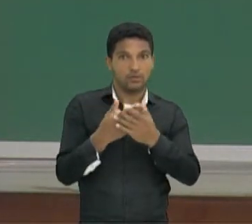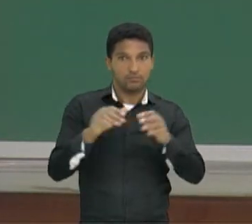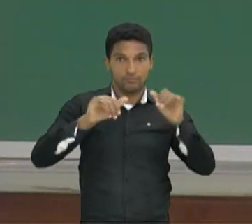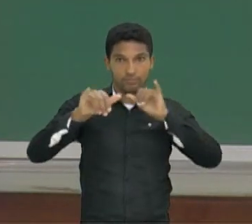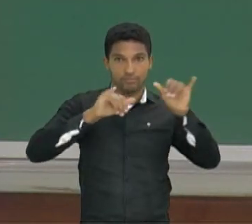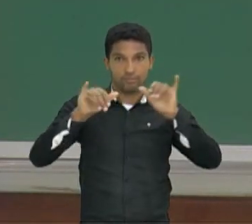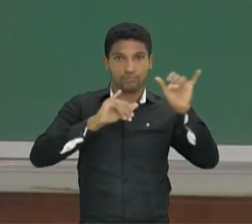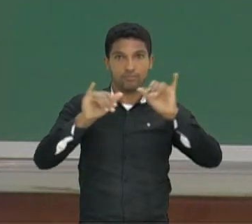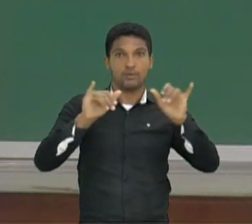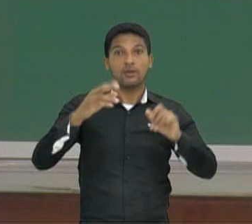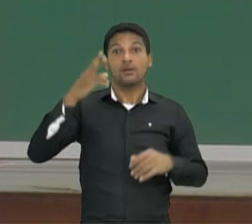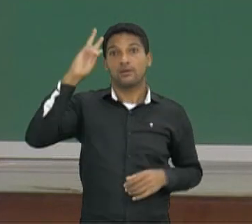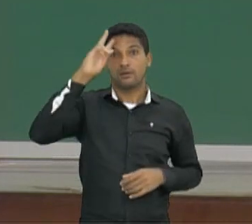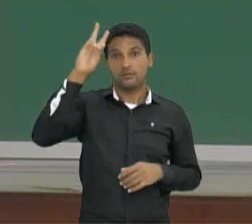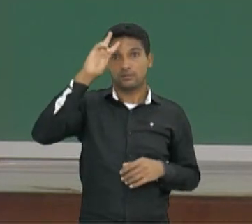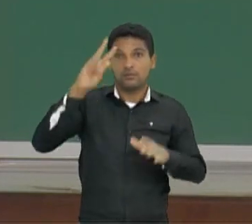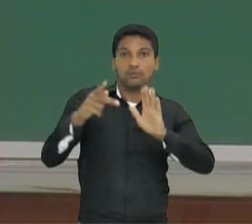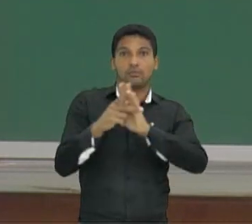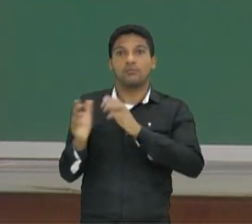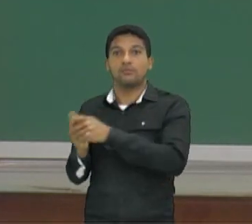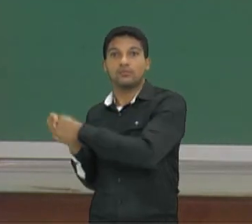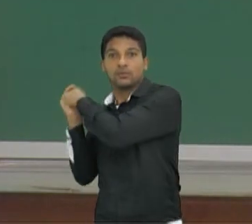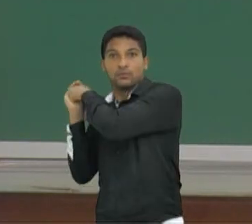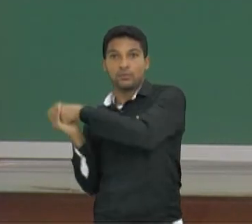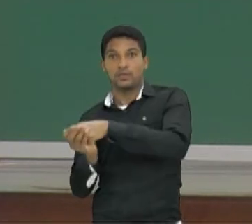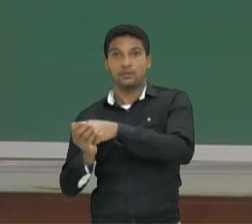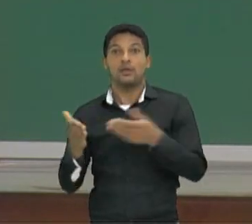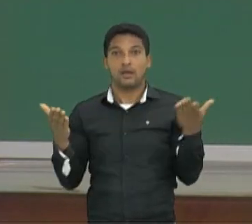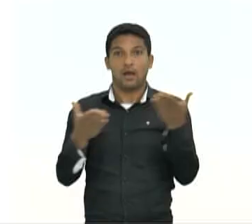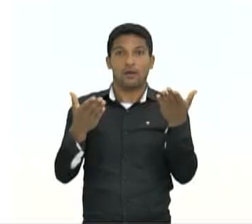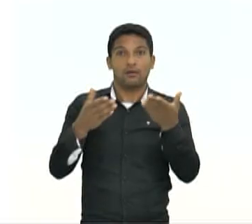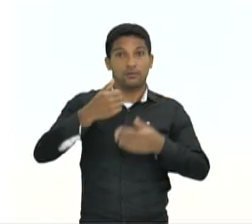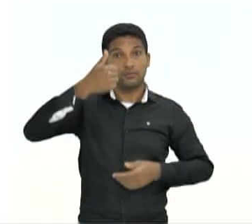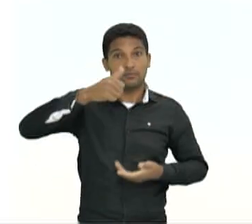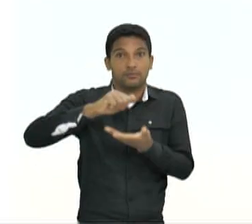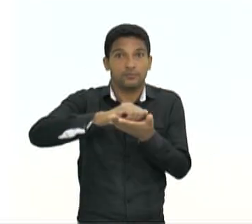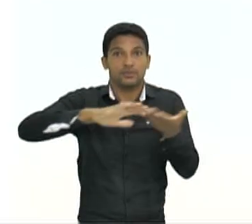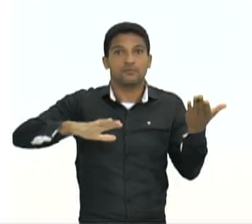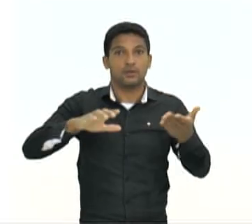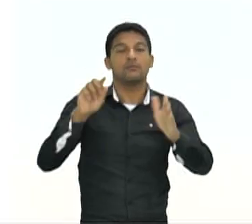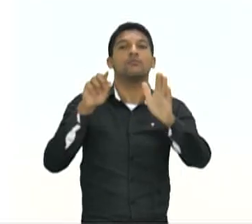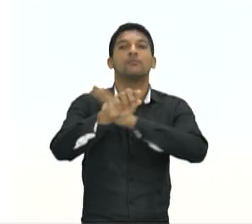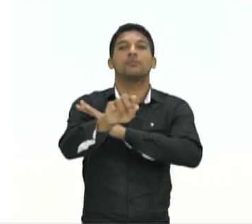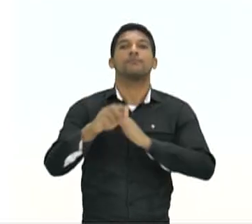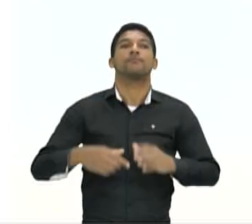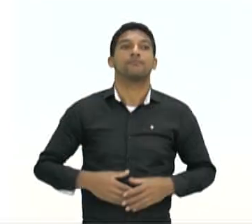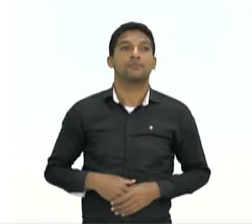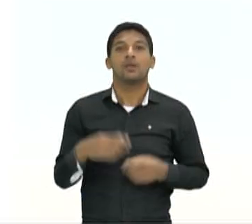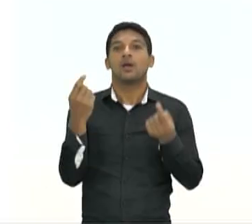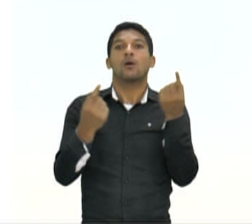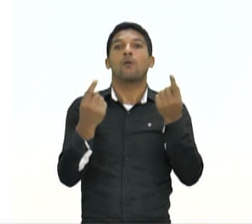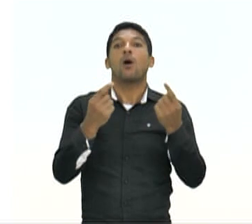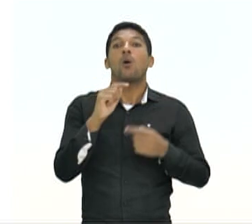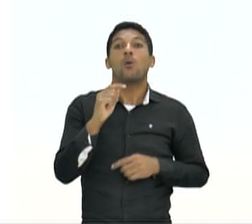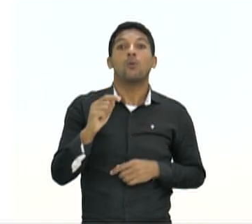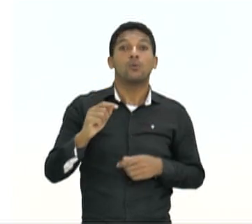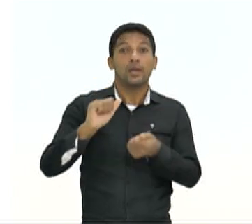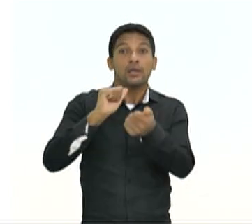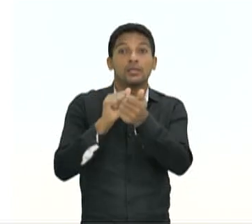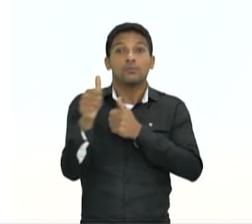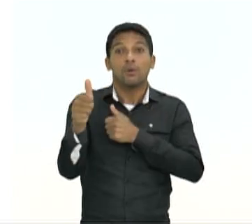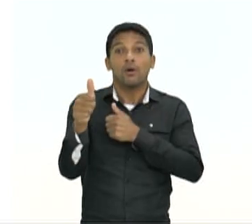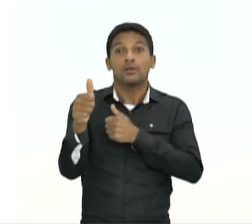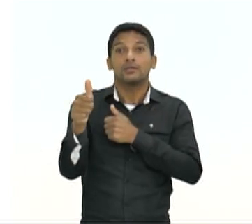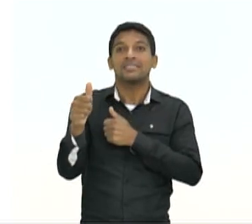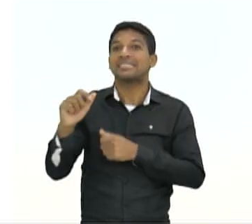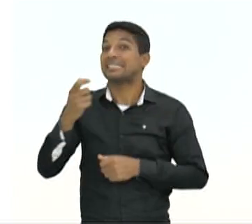de organização. Temos a nossa primeira atividade, que fala o seguinte: qual esporte inglês era muito semelhante ao beisebol e acredita ter